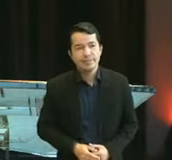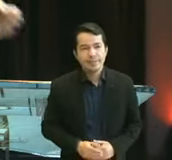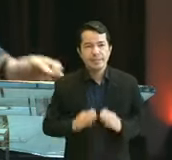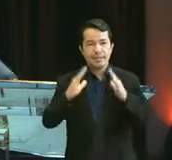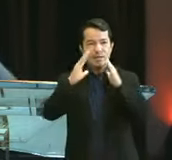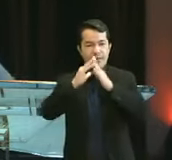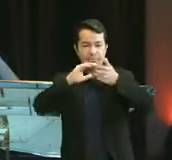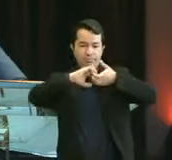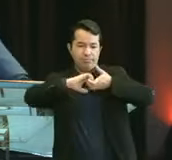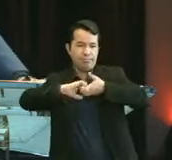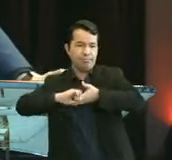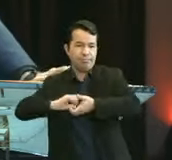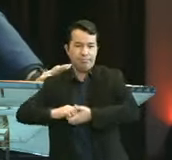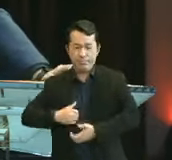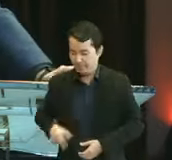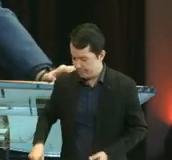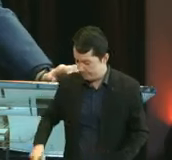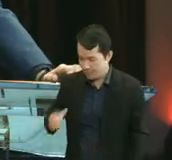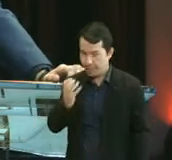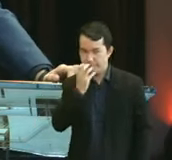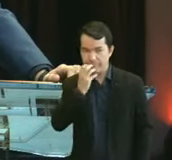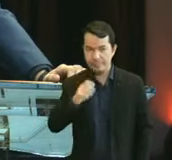com o cachorro?